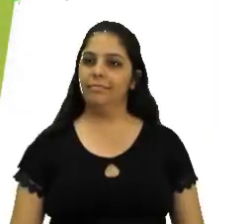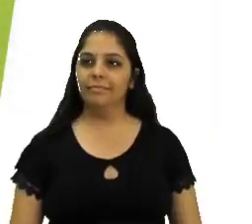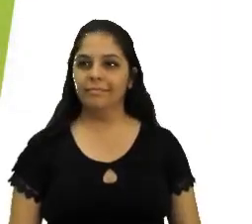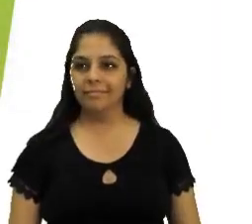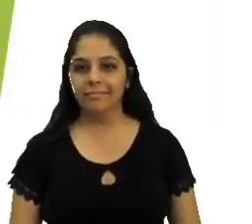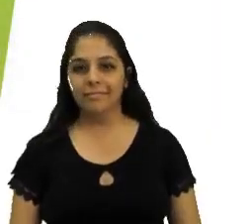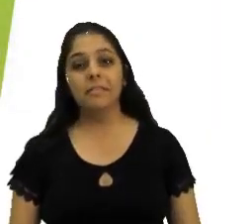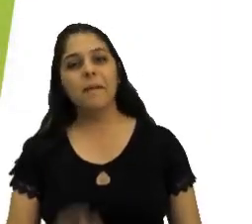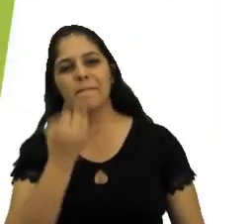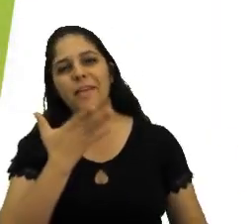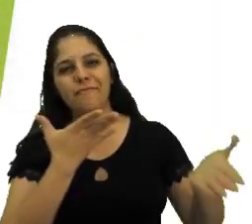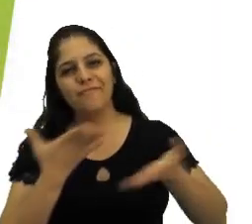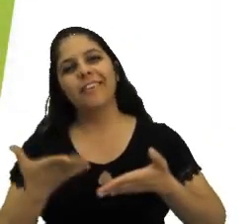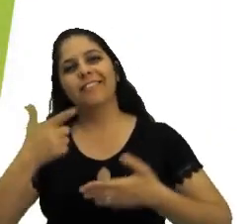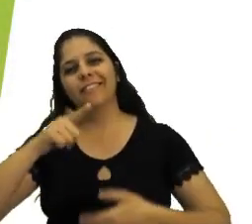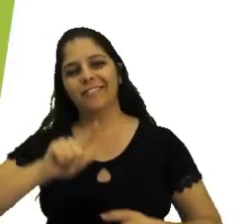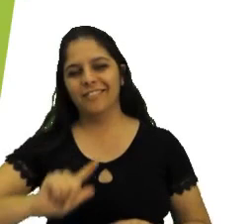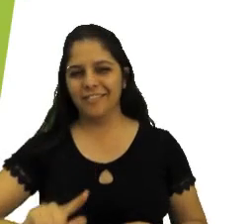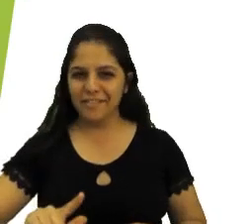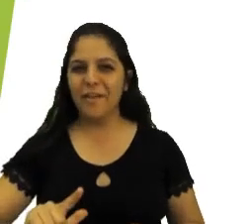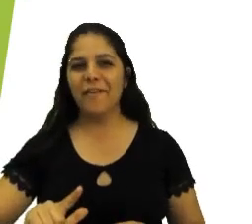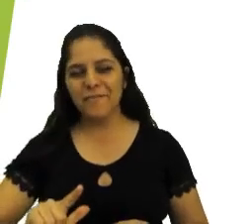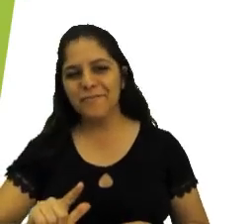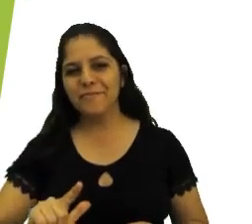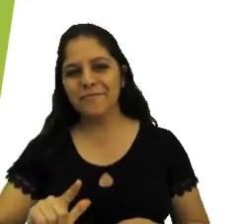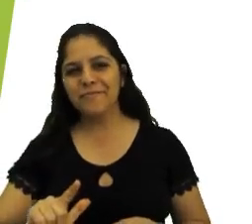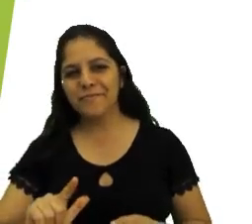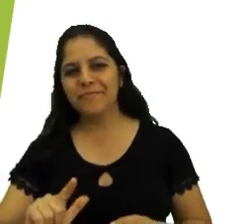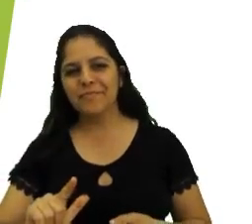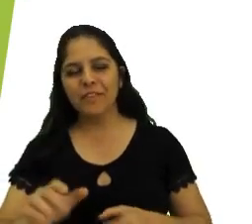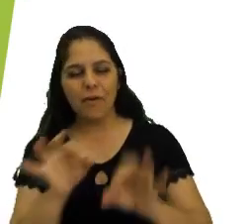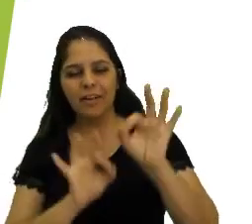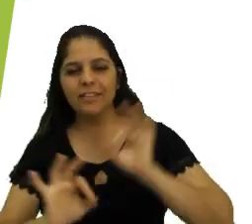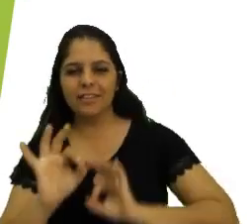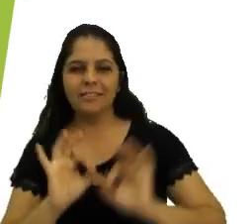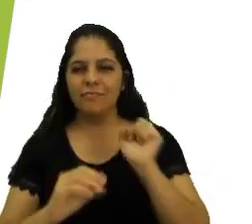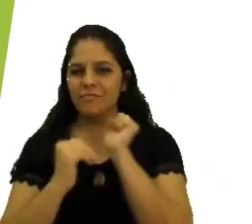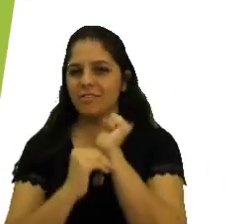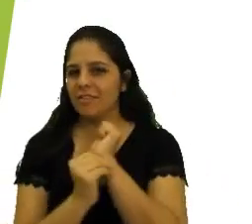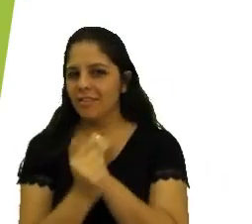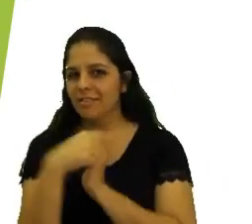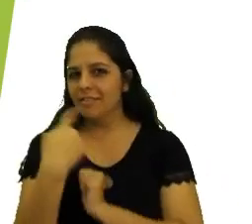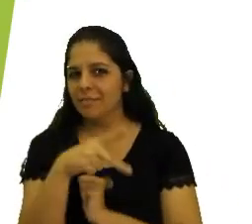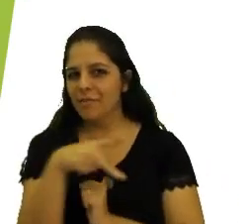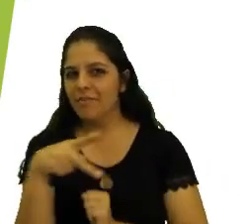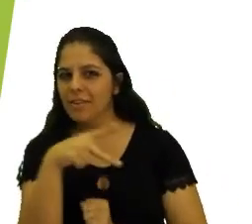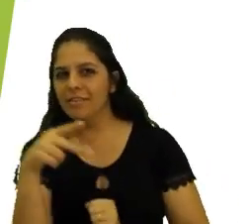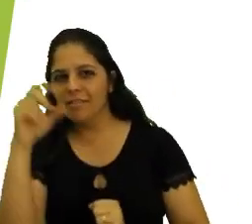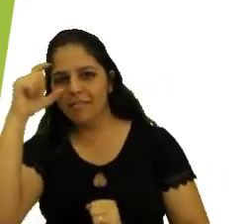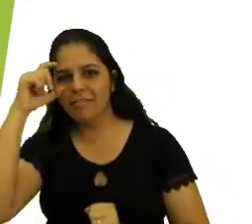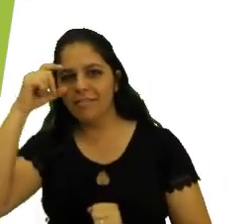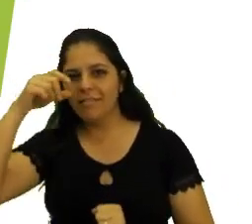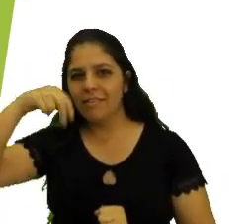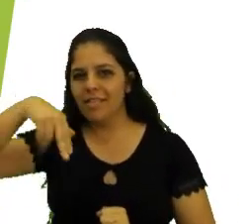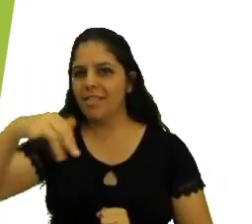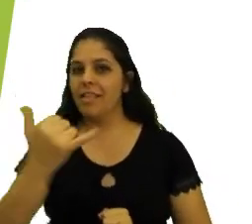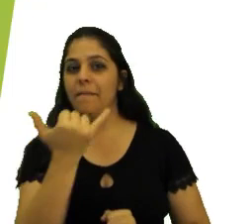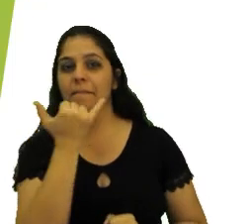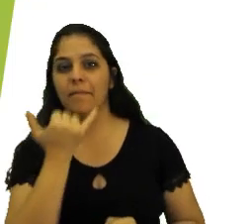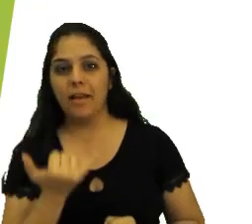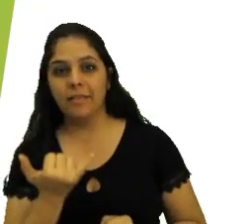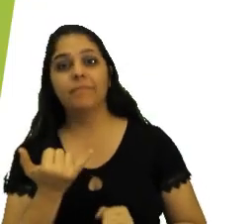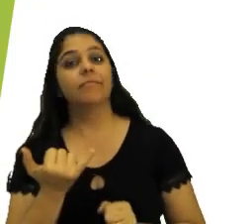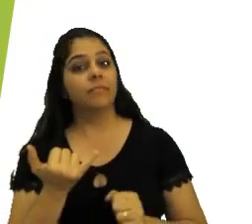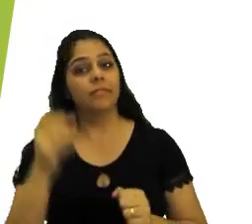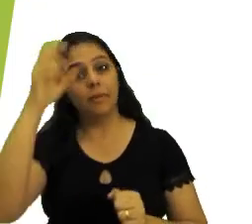Bem-vindos novamente ao canal Usinar Sem Segredo com o professor Neymar. E hoje nós vamos falar sobre as interpolações circulares e linear,